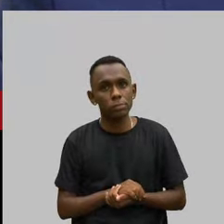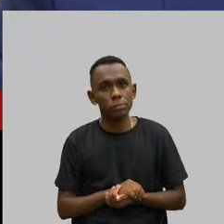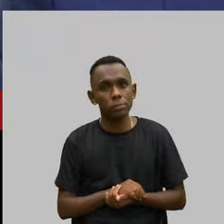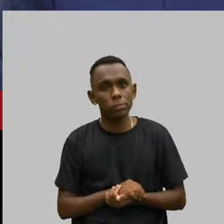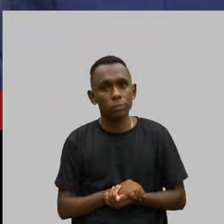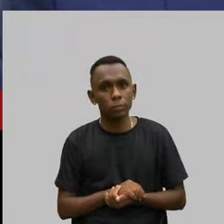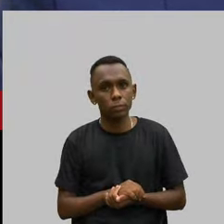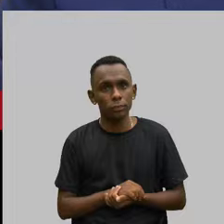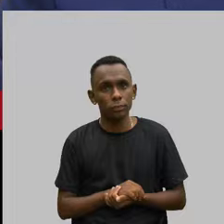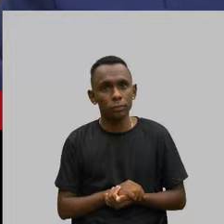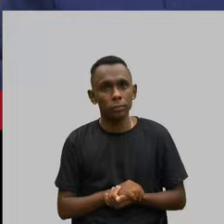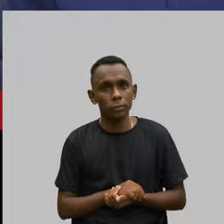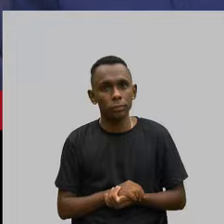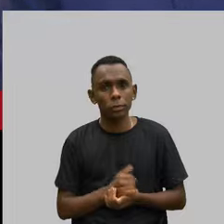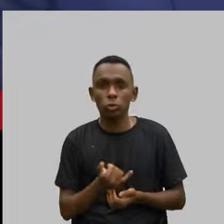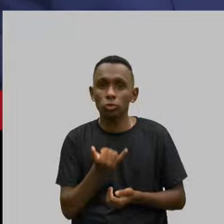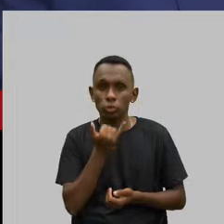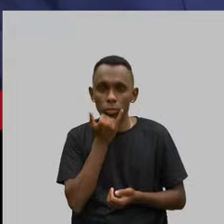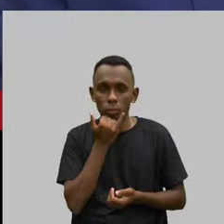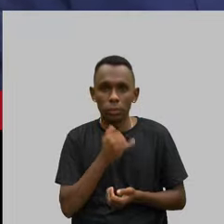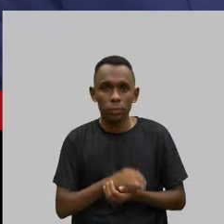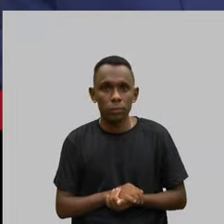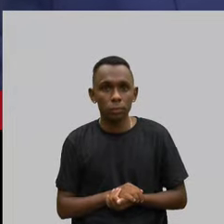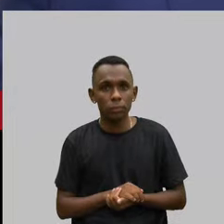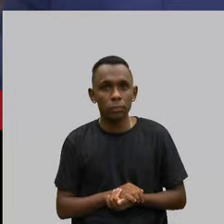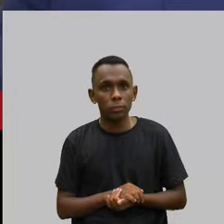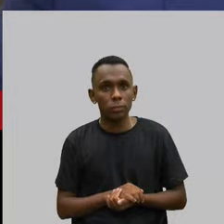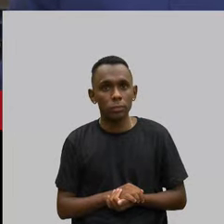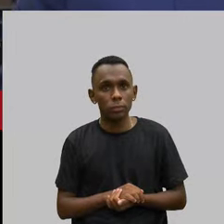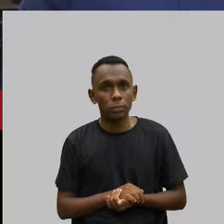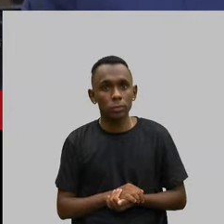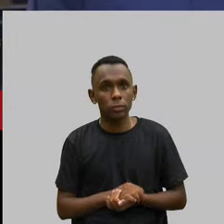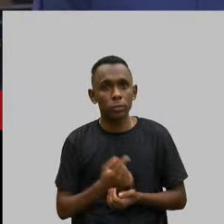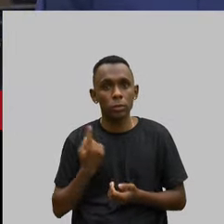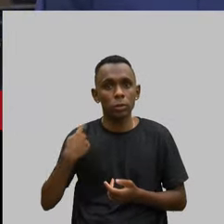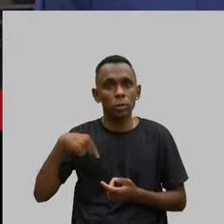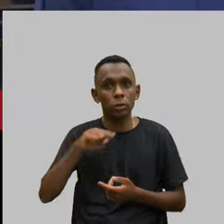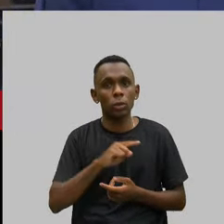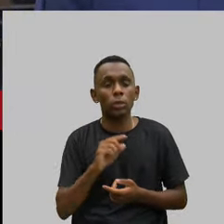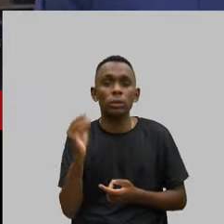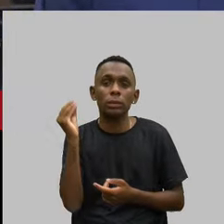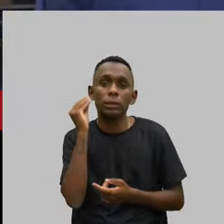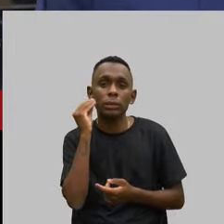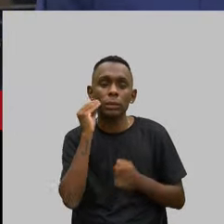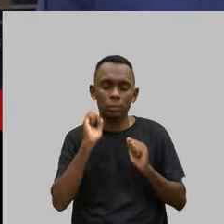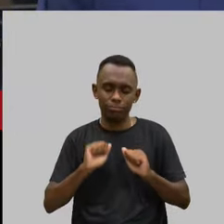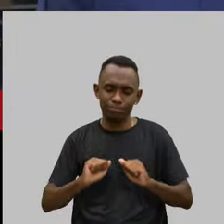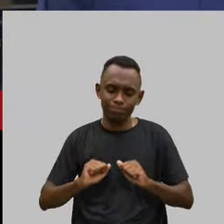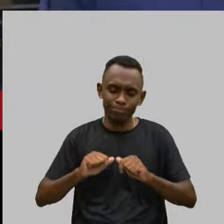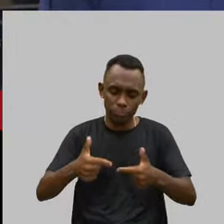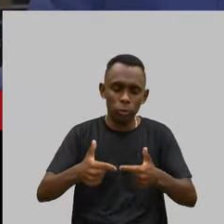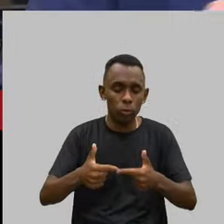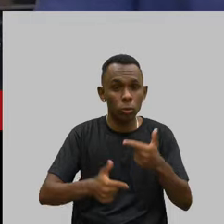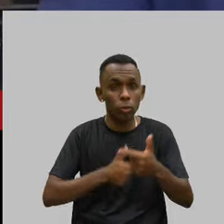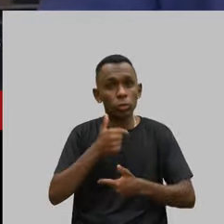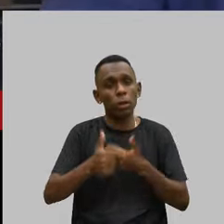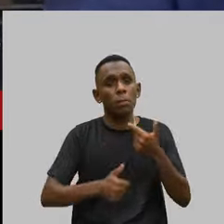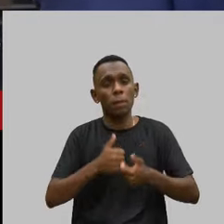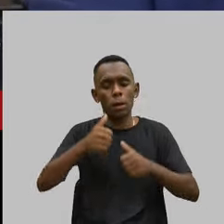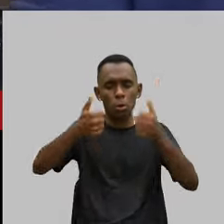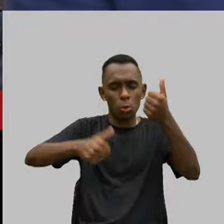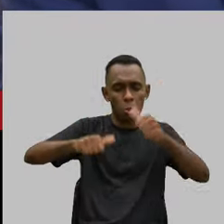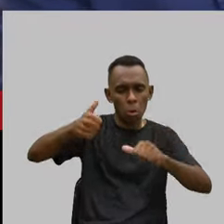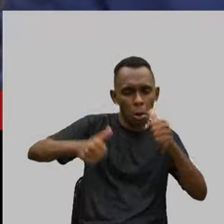imagino Eu que peço desculpa eh mas quando a gente tenta se esforçar numa tarefa de fiscalização